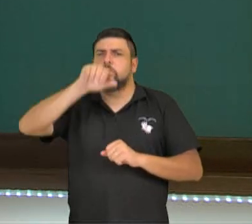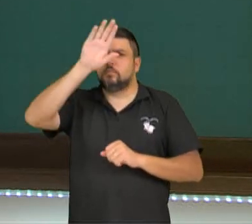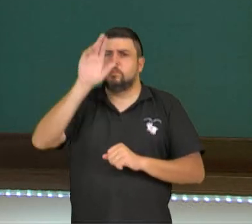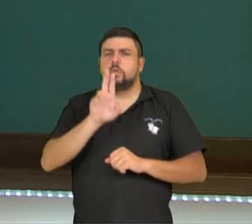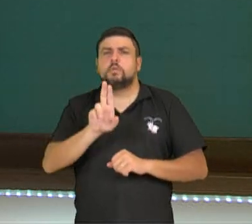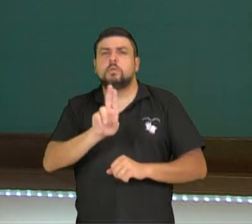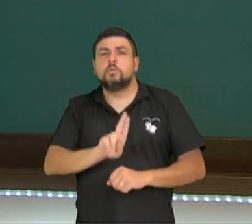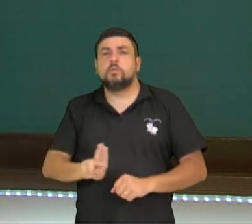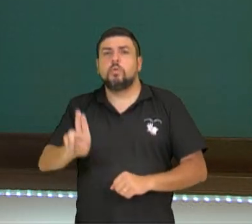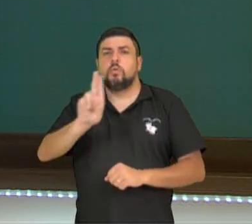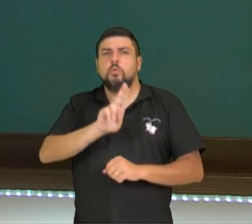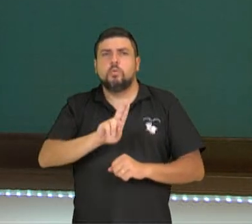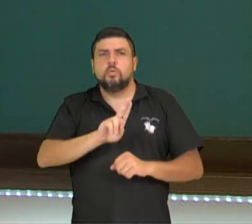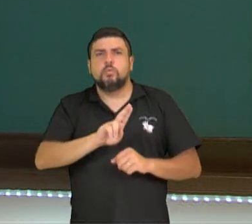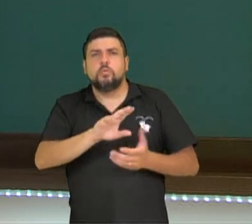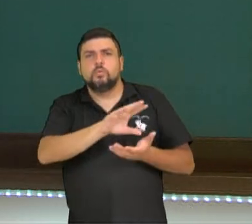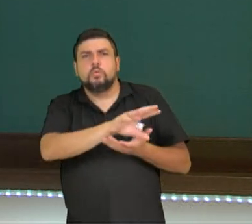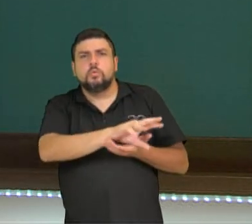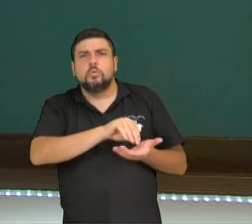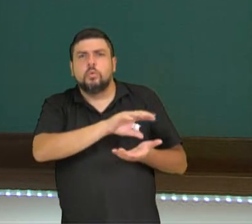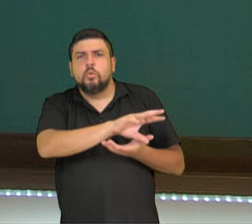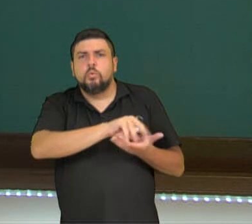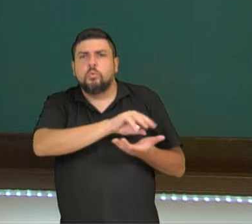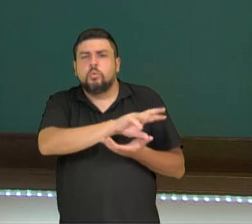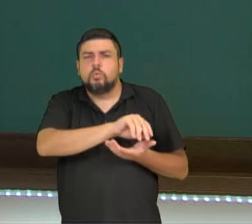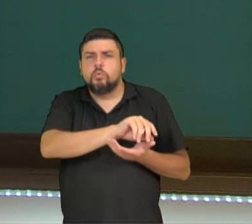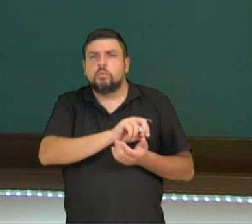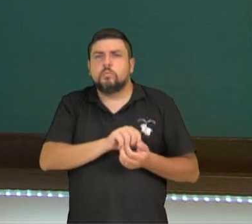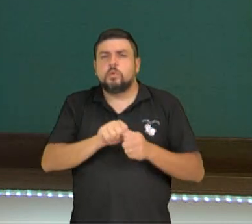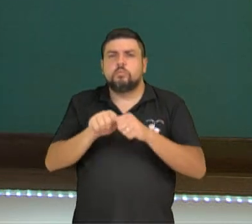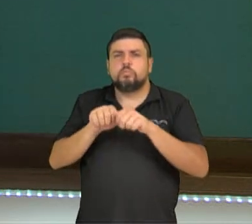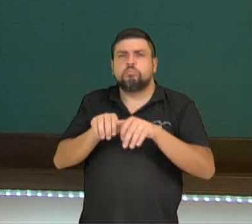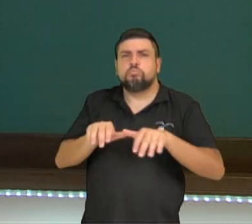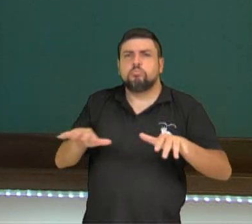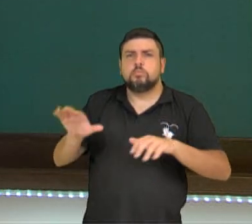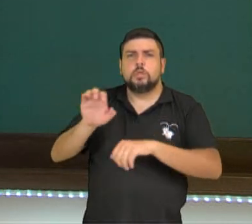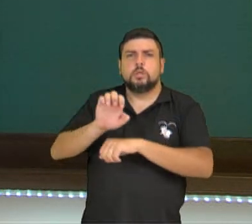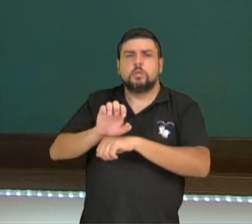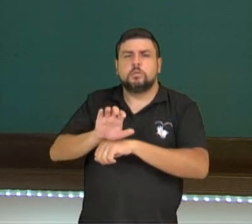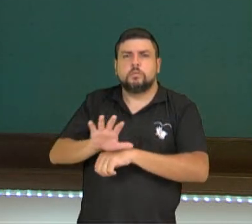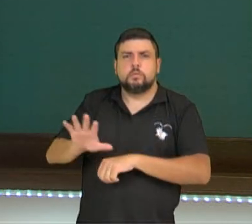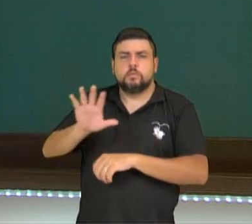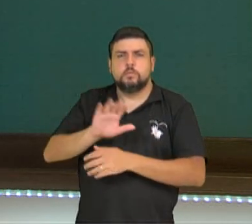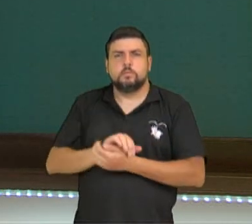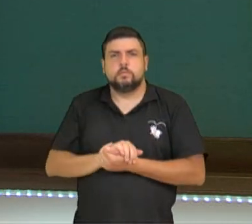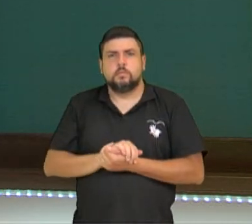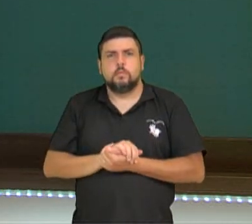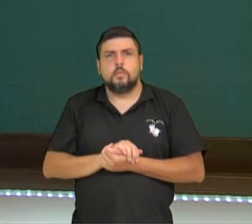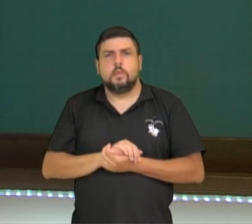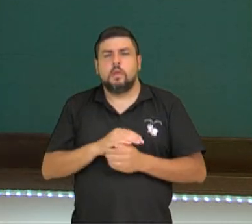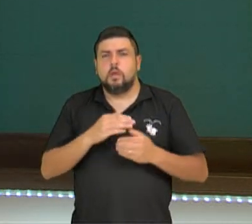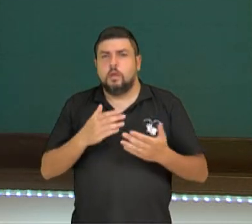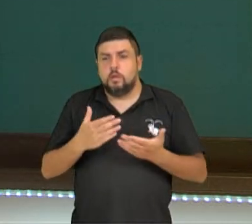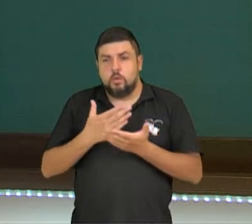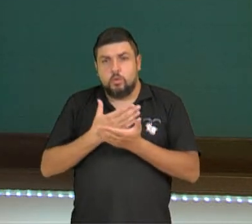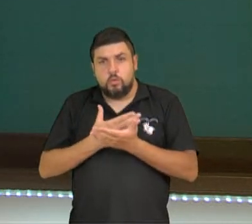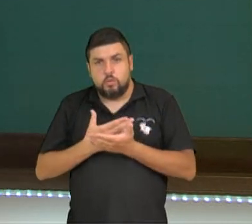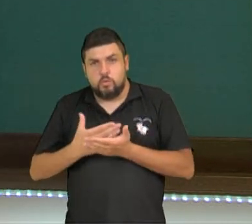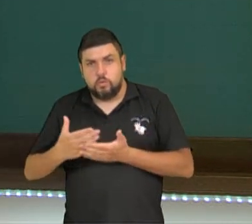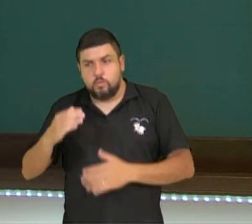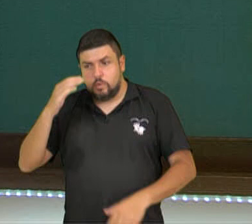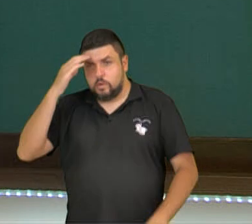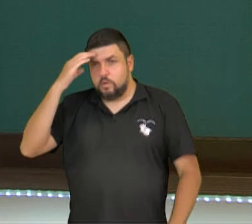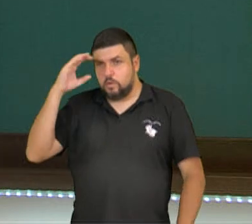água para toda essa região aqui do nosso estado, certo? Ele nasce ali então em Curitiba,